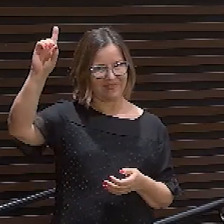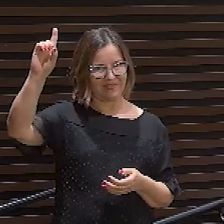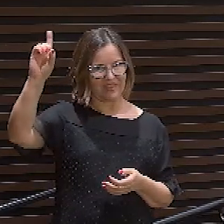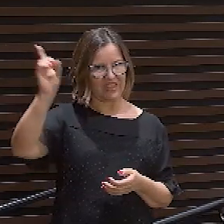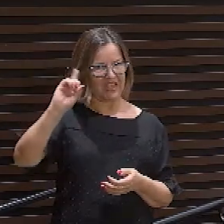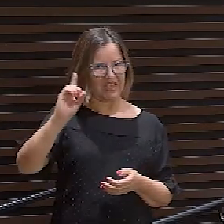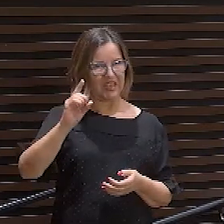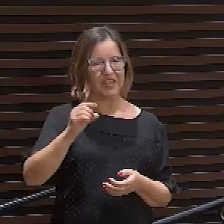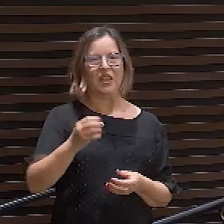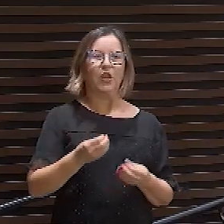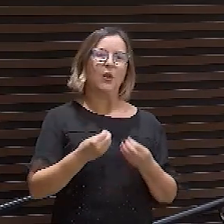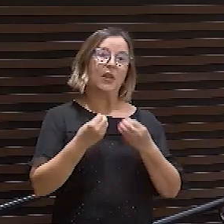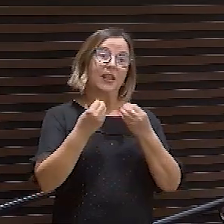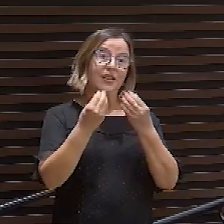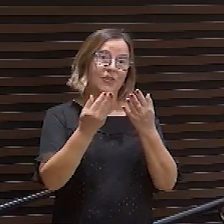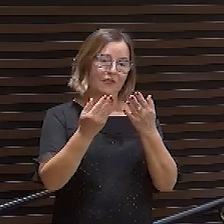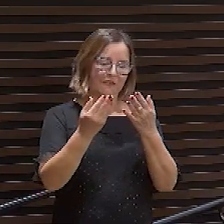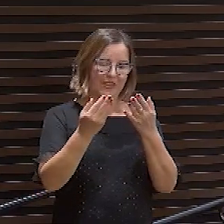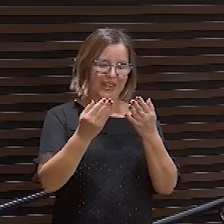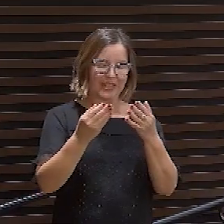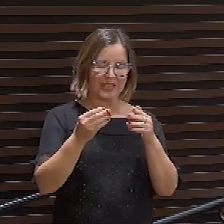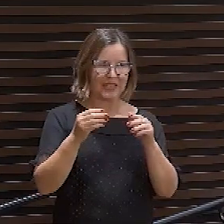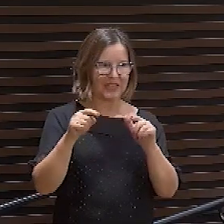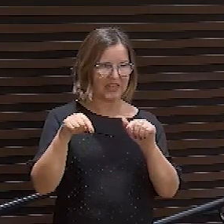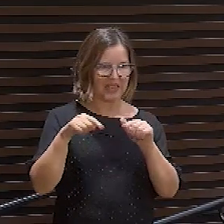nas ofertas atraentes deste mundo.